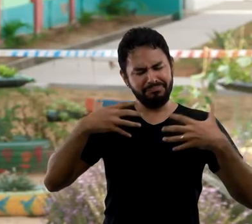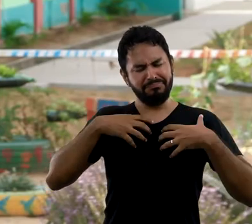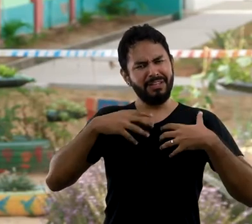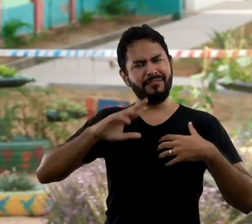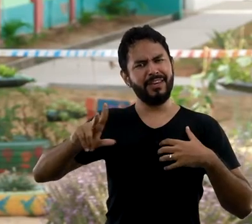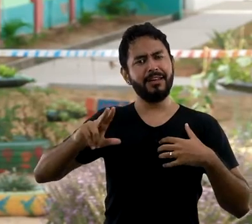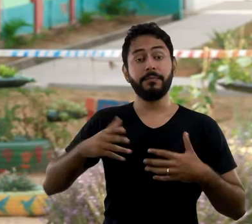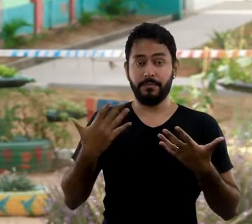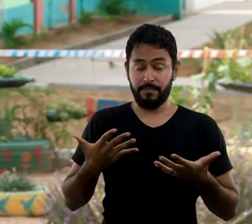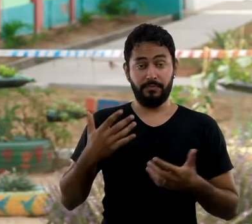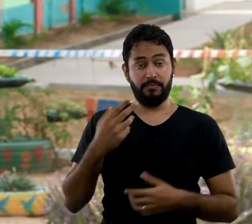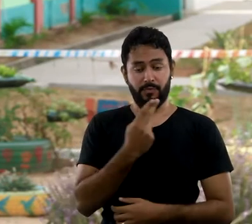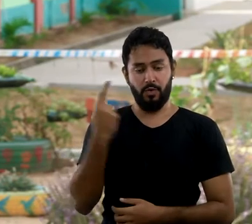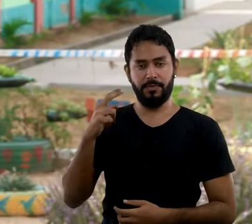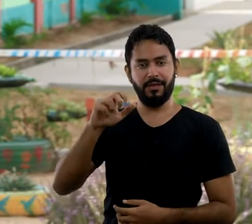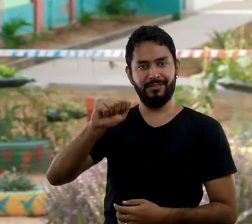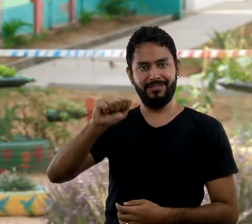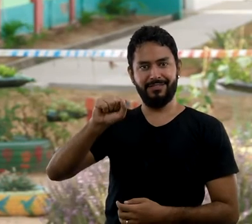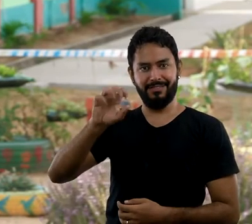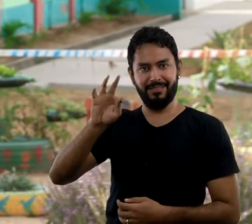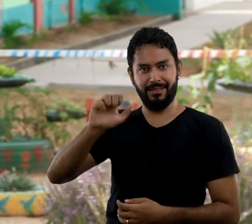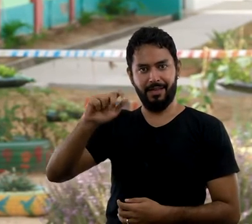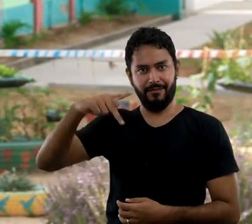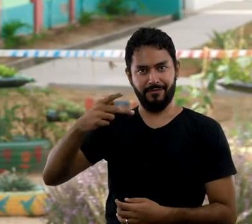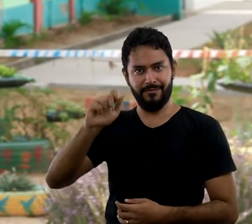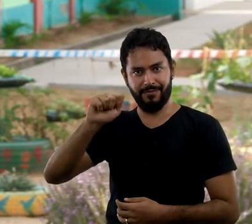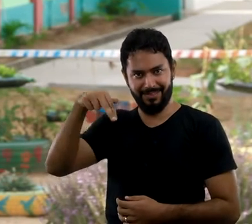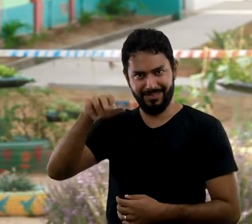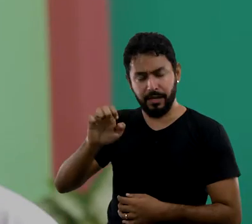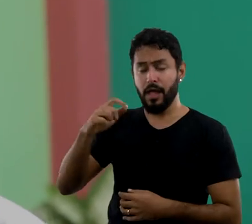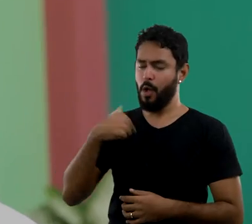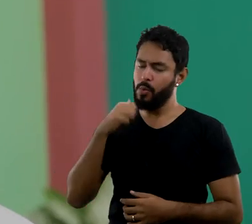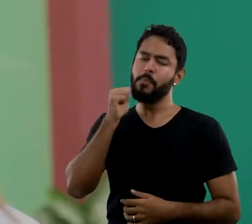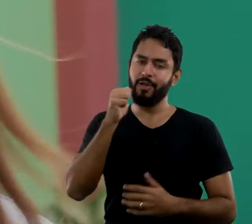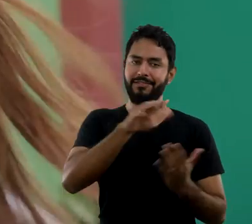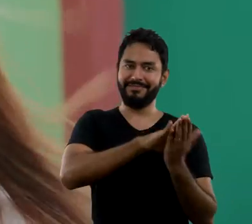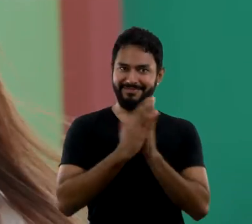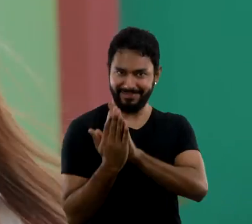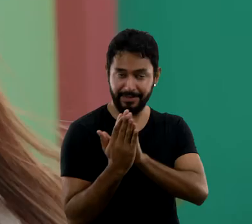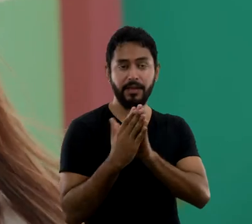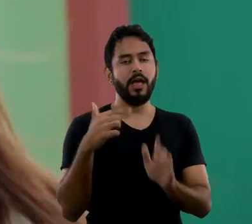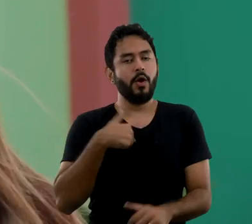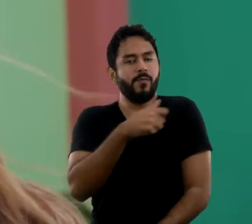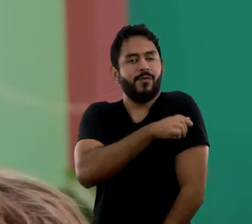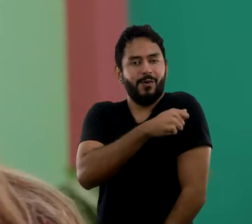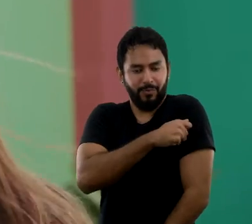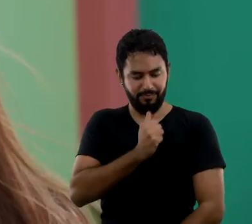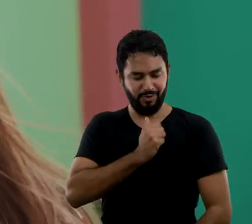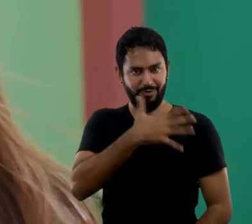meu nome é stefhany fez inicio vá sua mulher transexual estudante do instituto federal de pernambuco